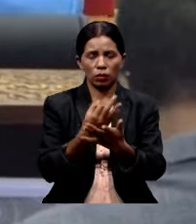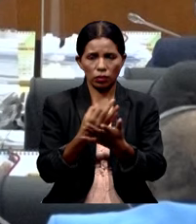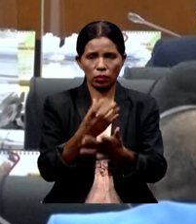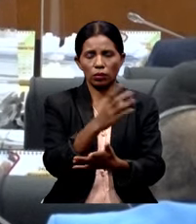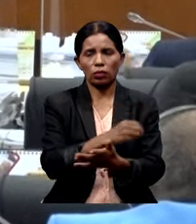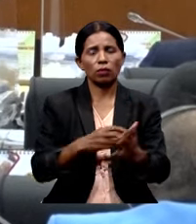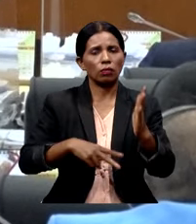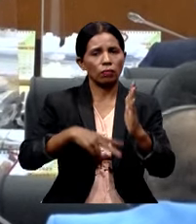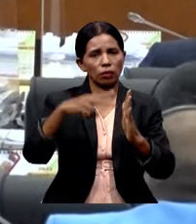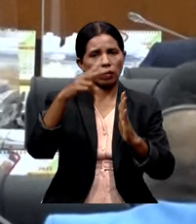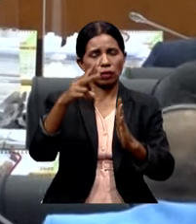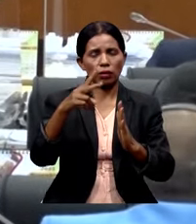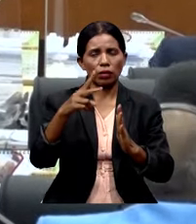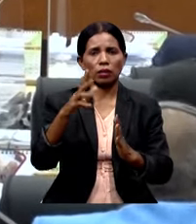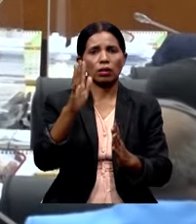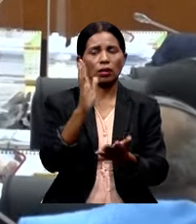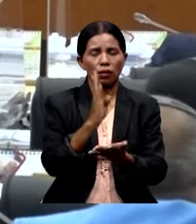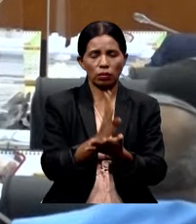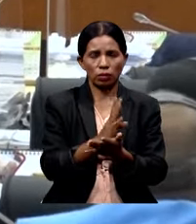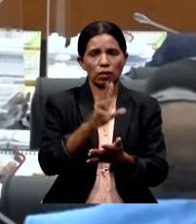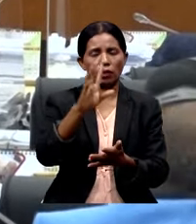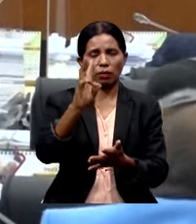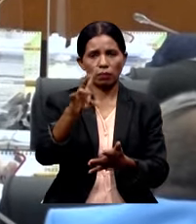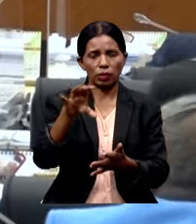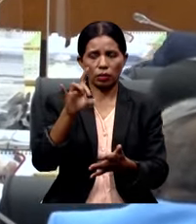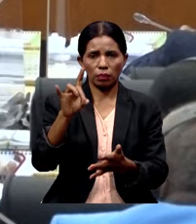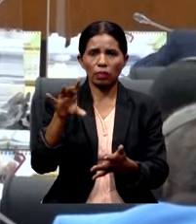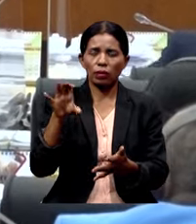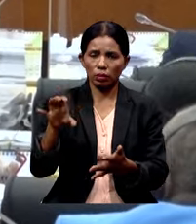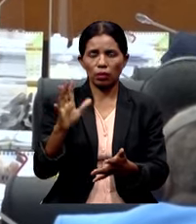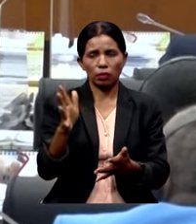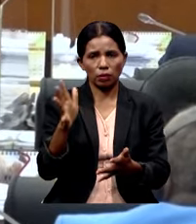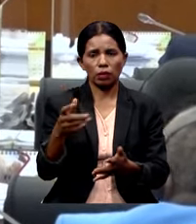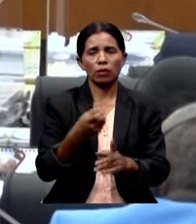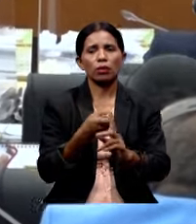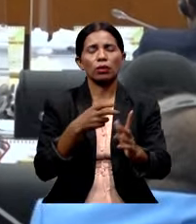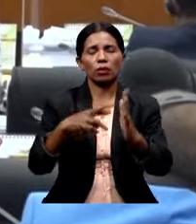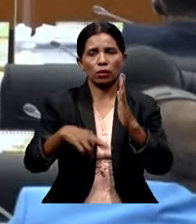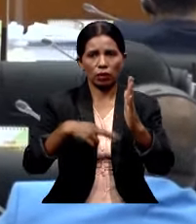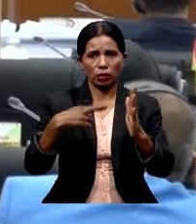o valor tocon atus sualu lima nulu resin, tuir primeiro-ministro Idanel Liu Regras